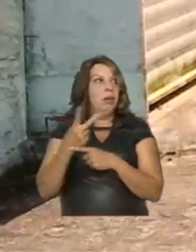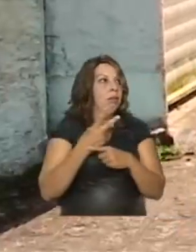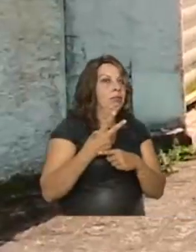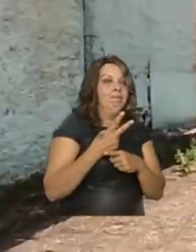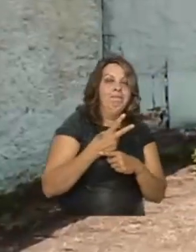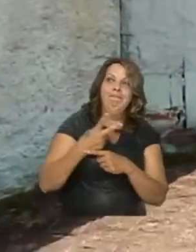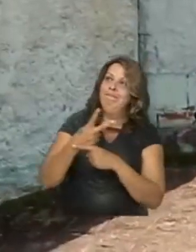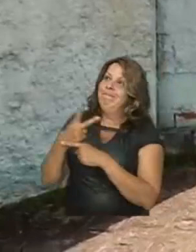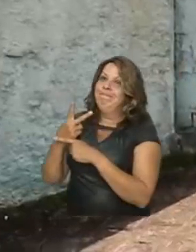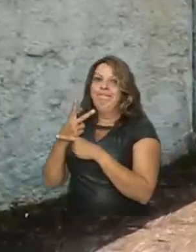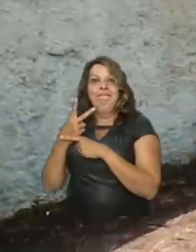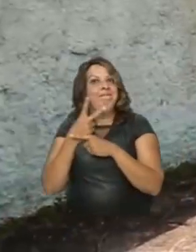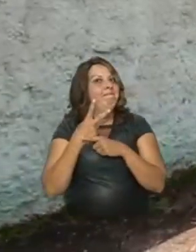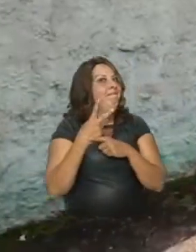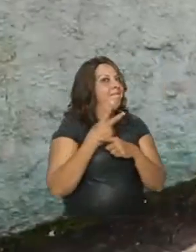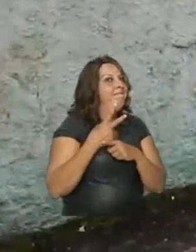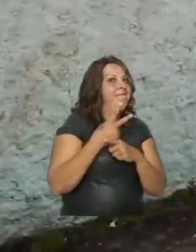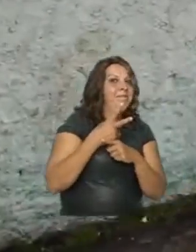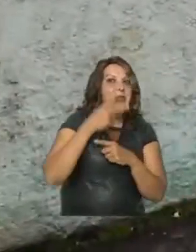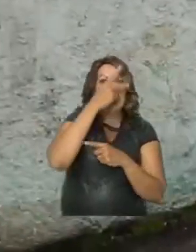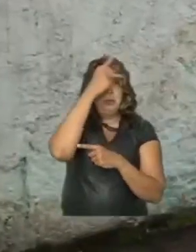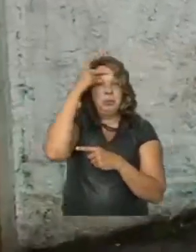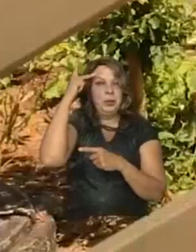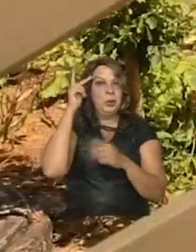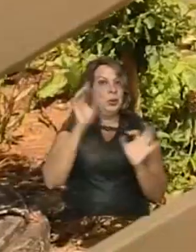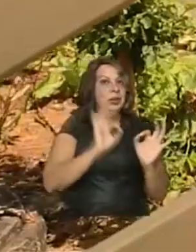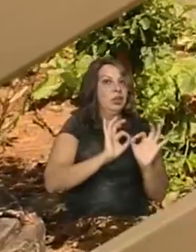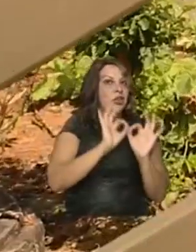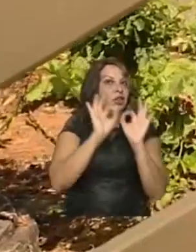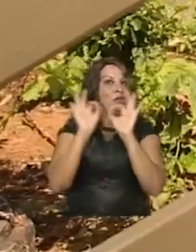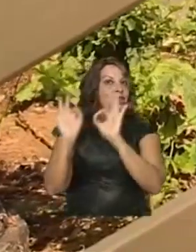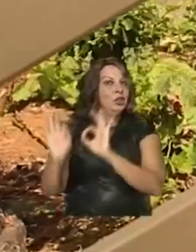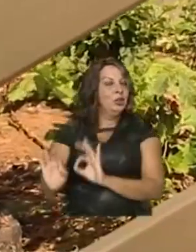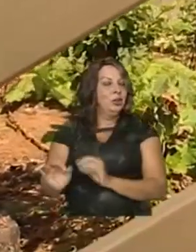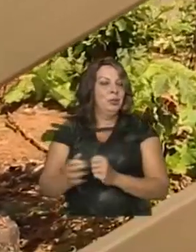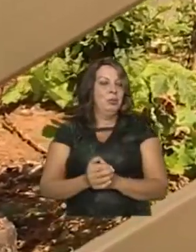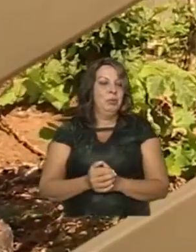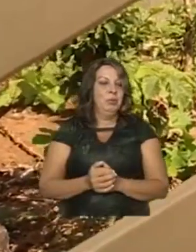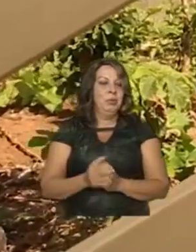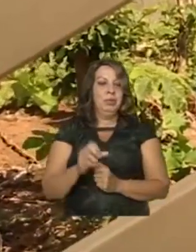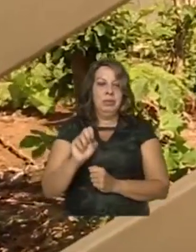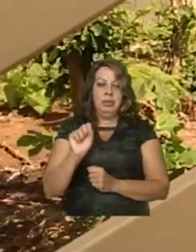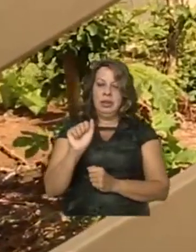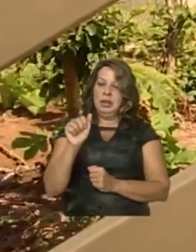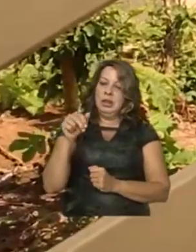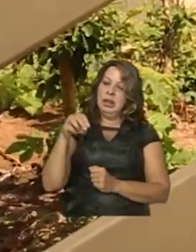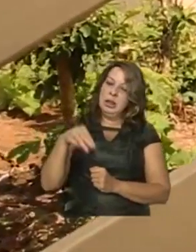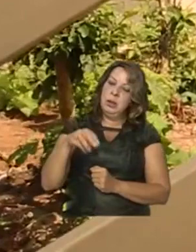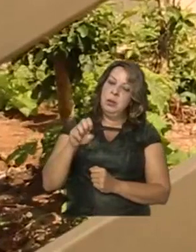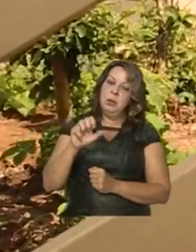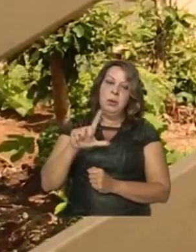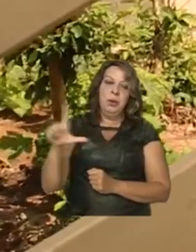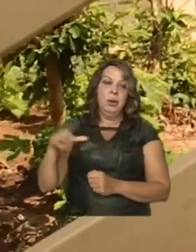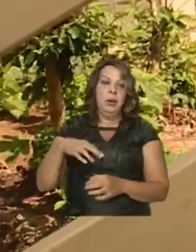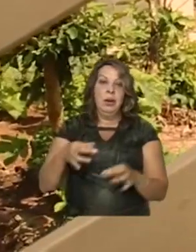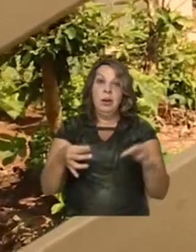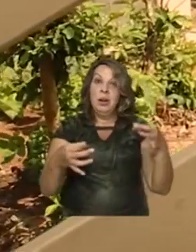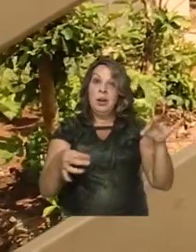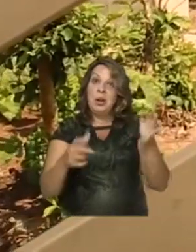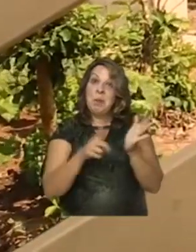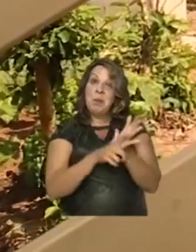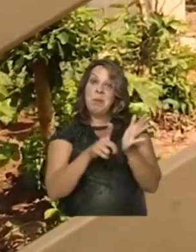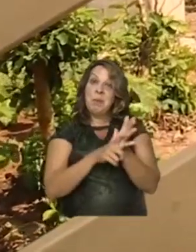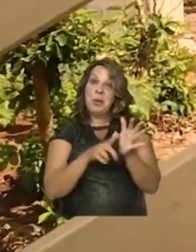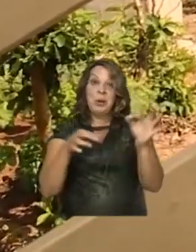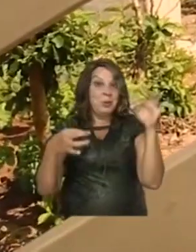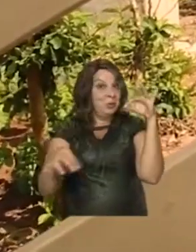alguém assistindo ao vivo o sorteio. E olha só, o Samuel veio receber a gente já com o Caju Cap na